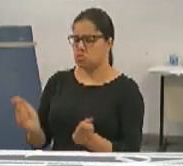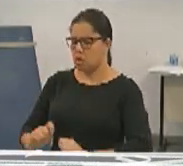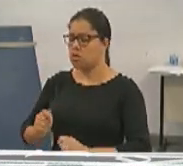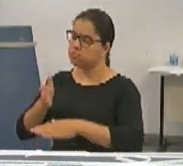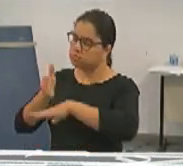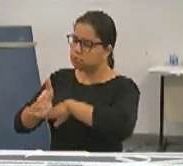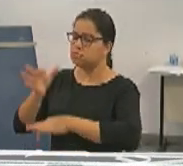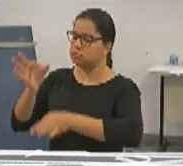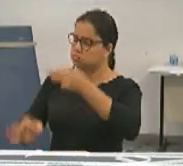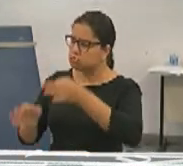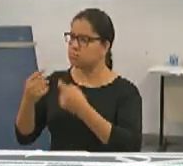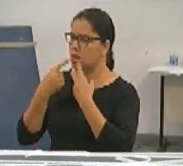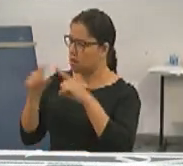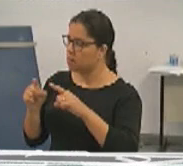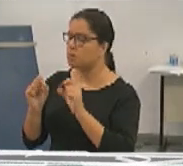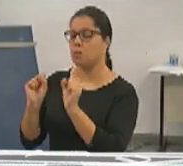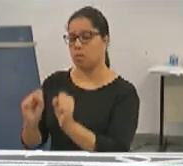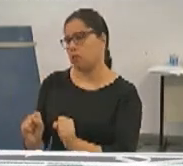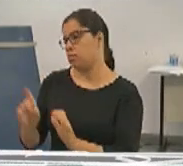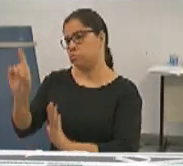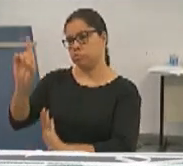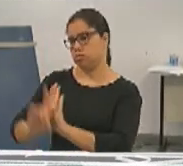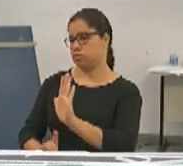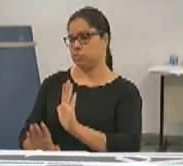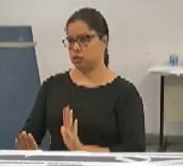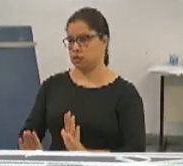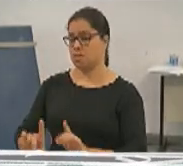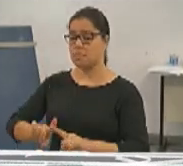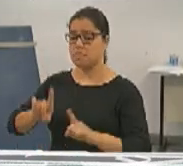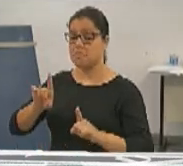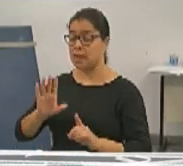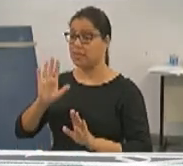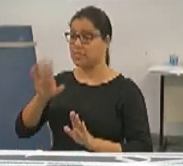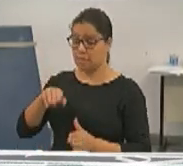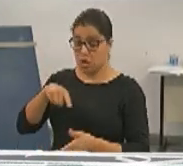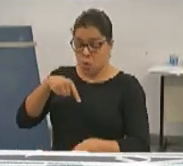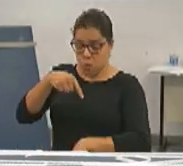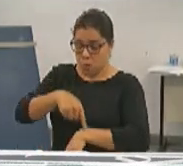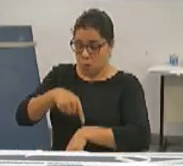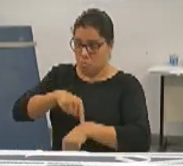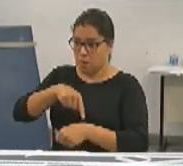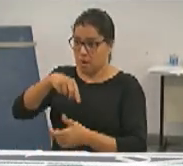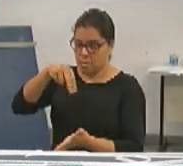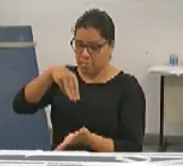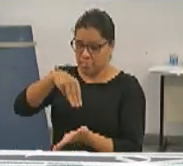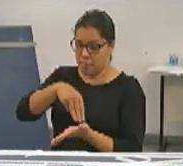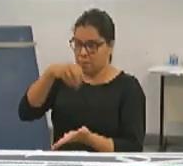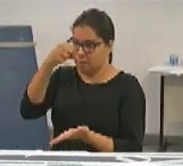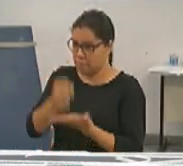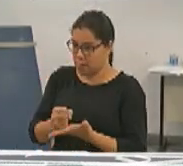comissão de heteroidentificação já na matrícula para evitar esse tipo de problemas que tivemos.